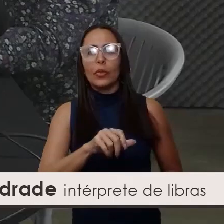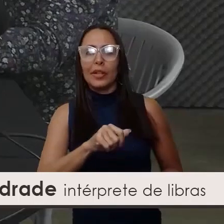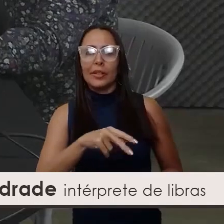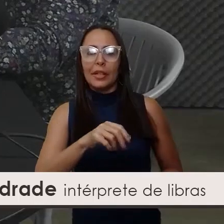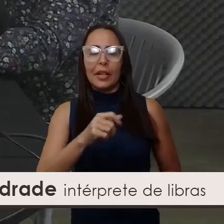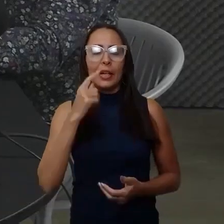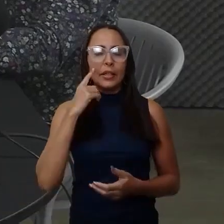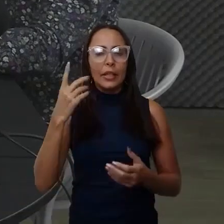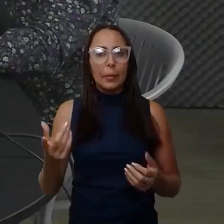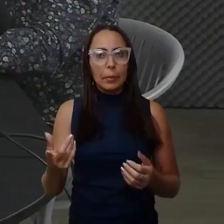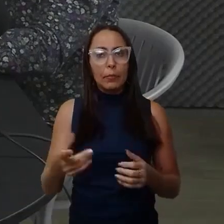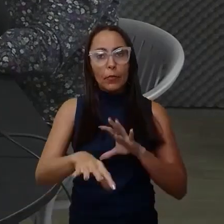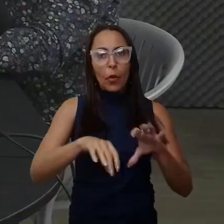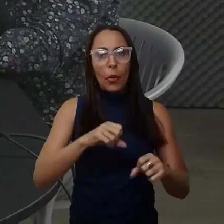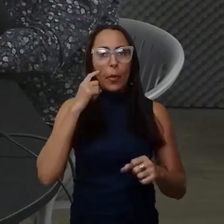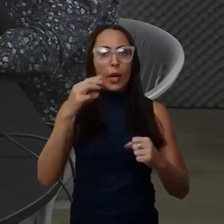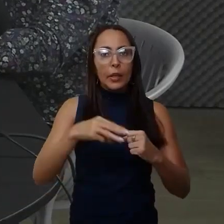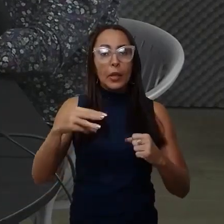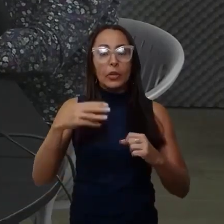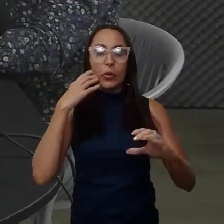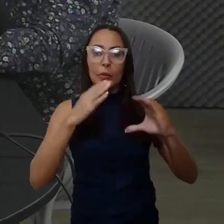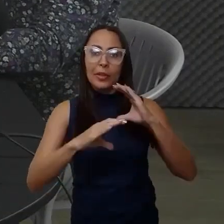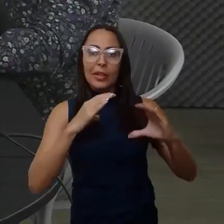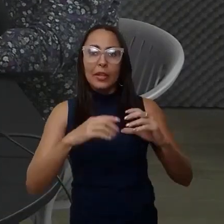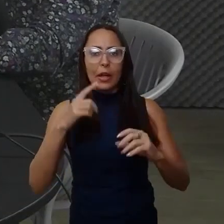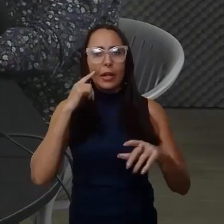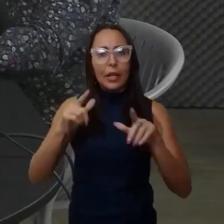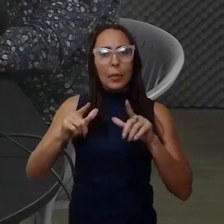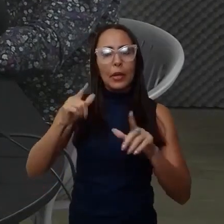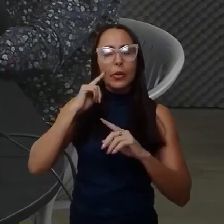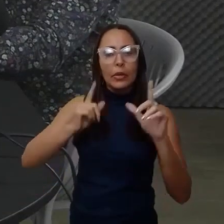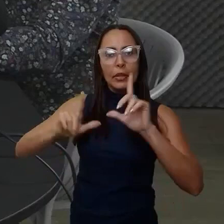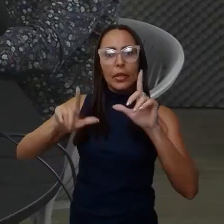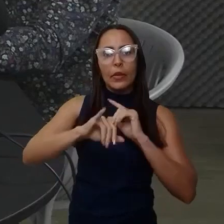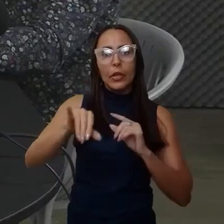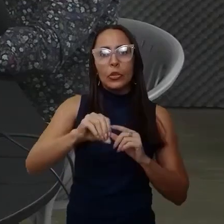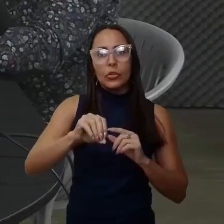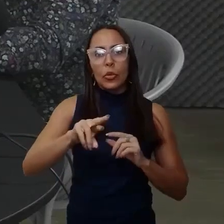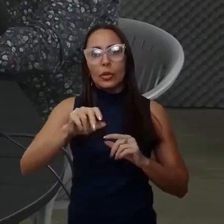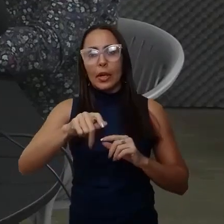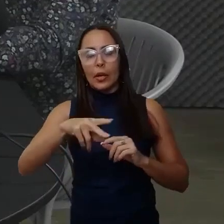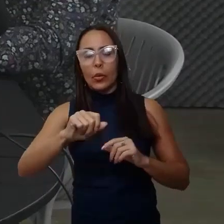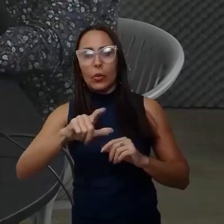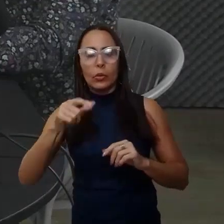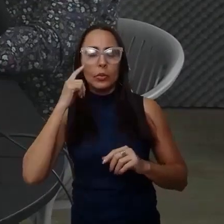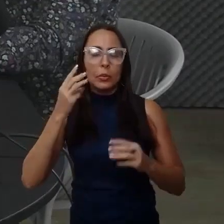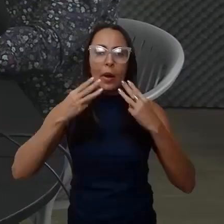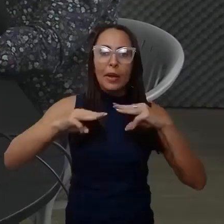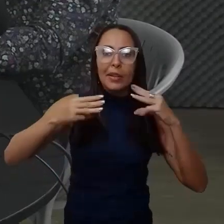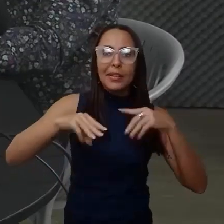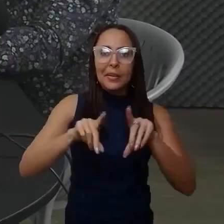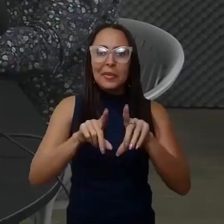que é graduada e mestra em comunicação, trabalhou na TV Jornal em empresas de marketing e de entretenimento,